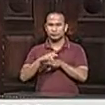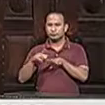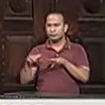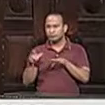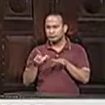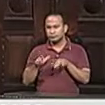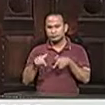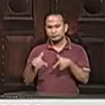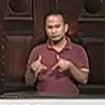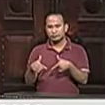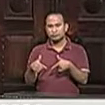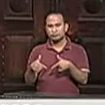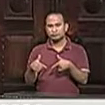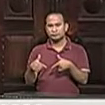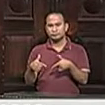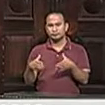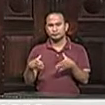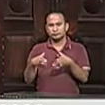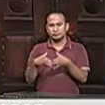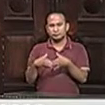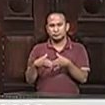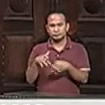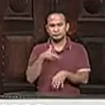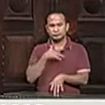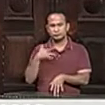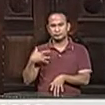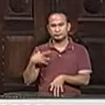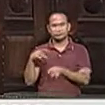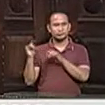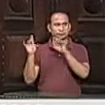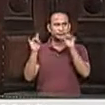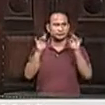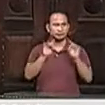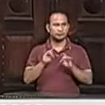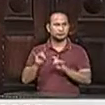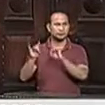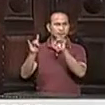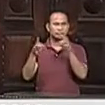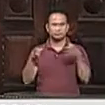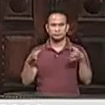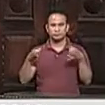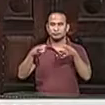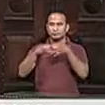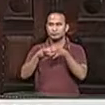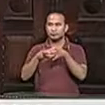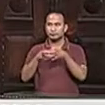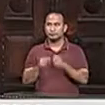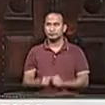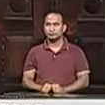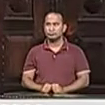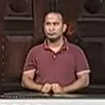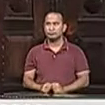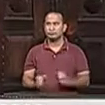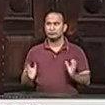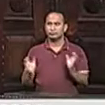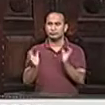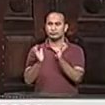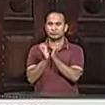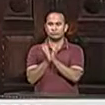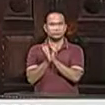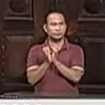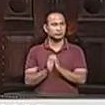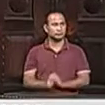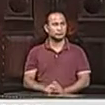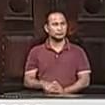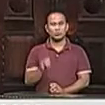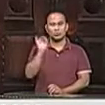saúde mental no nosso estado, especialmente aqueles que compõem a rede de atenção psicossocial. E nos